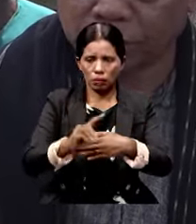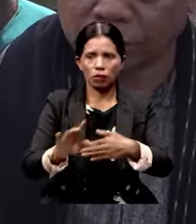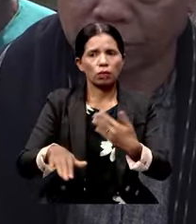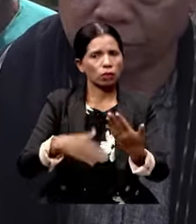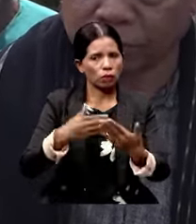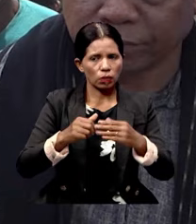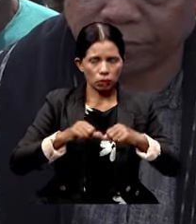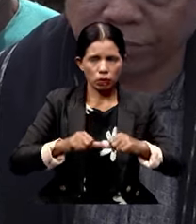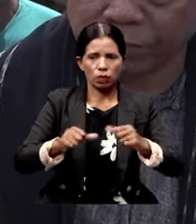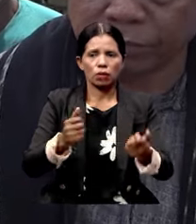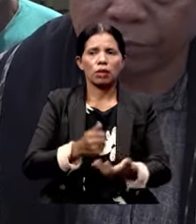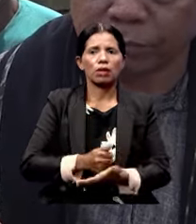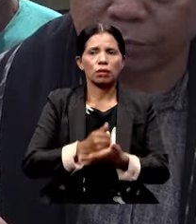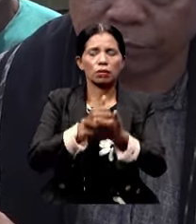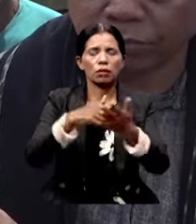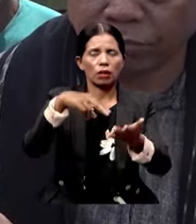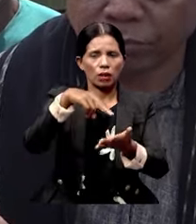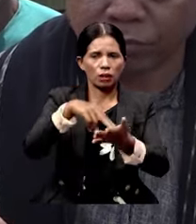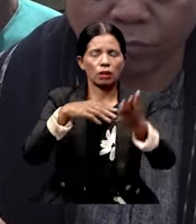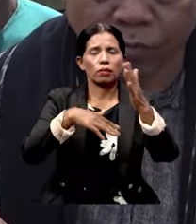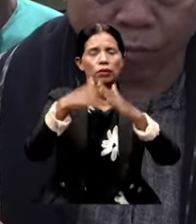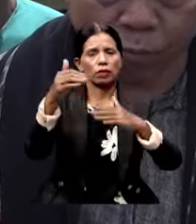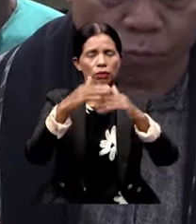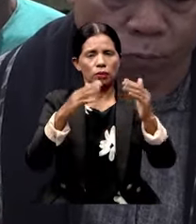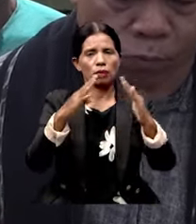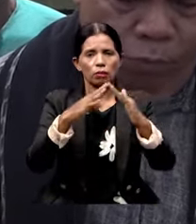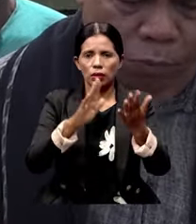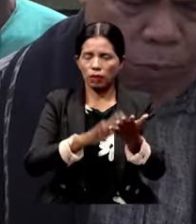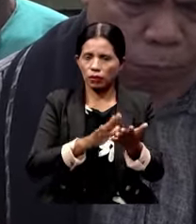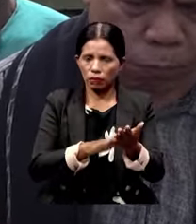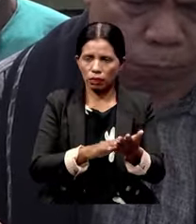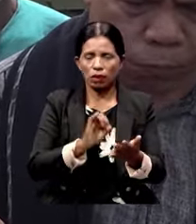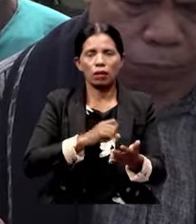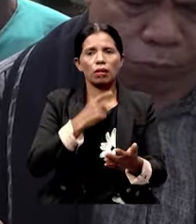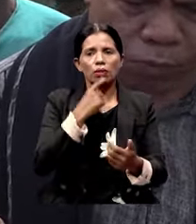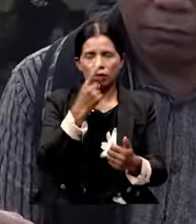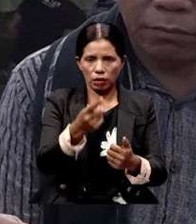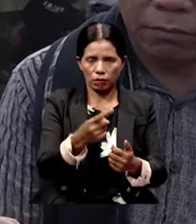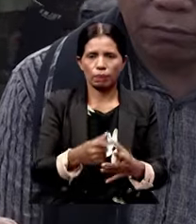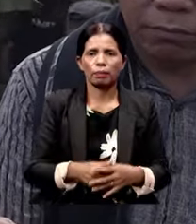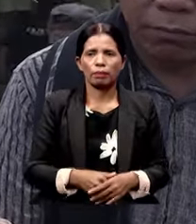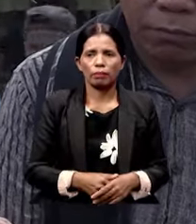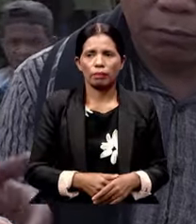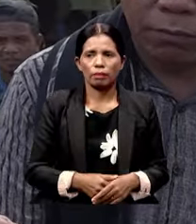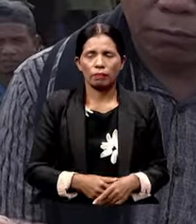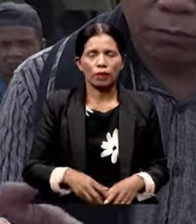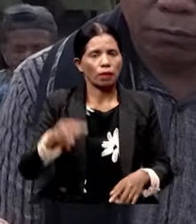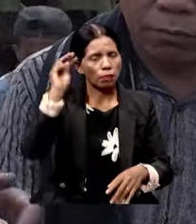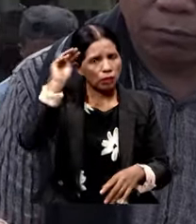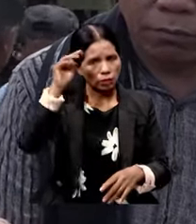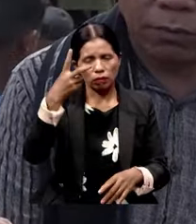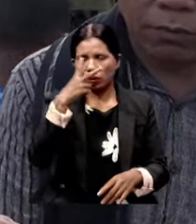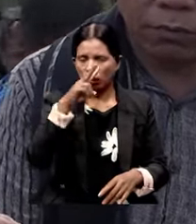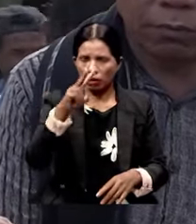continua apoio hori hari infraestrutura escolar. E da nema ka hawa tu esclarece ka clarifica sim. Ministério se hare para